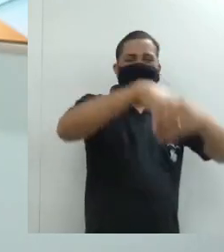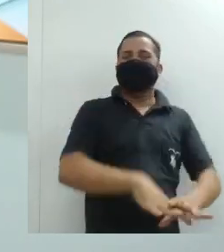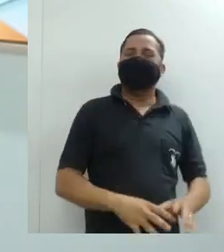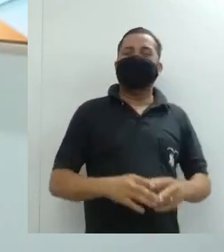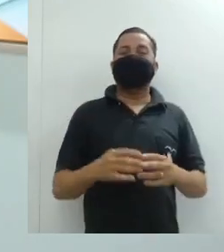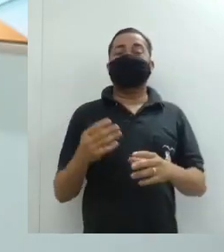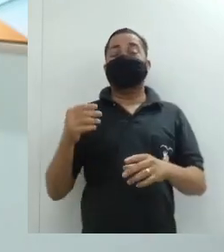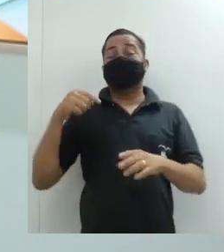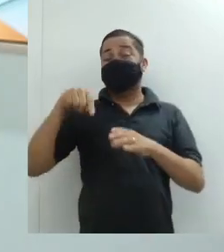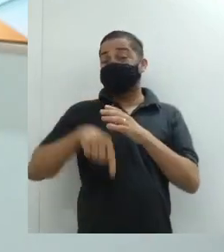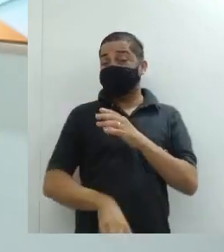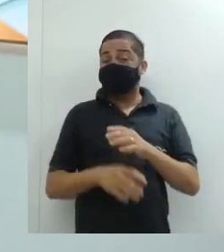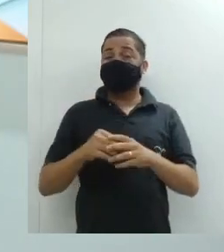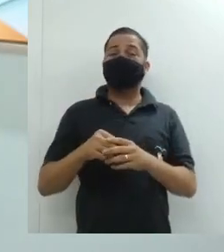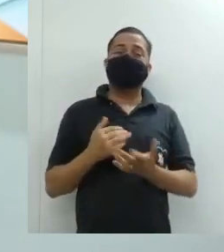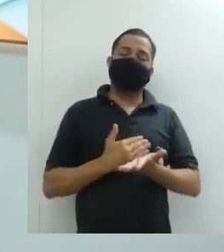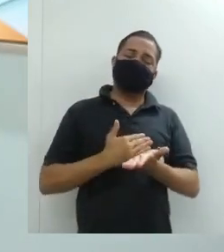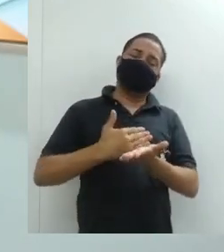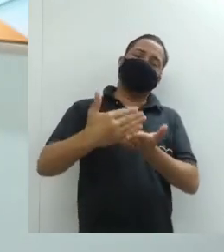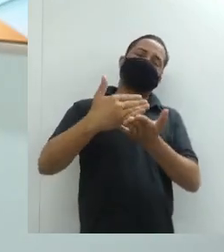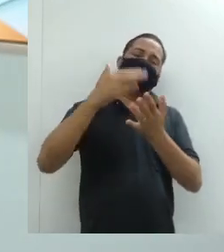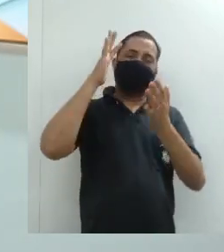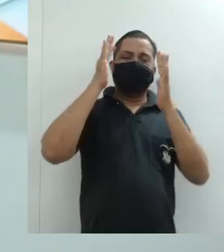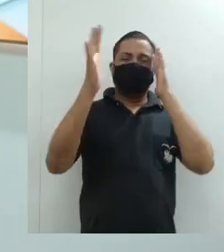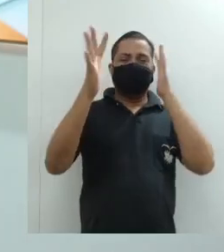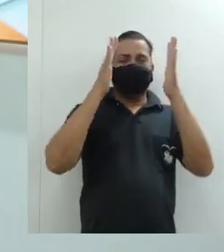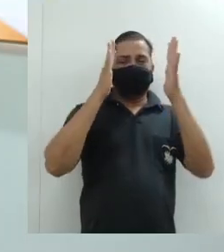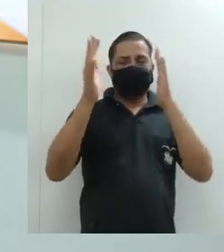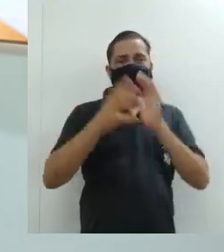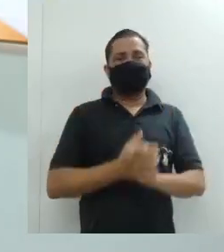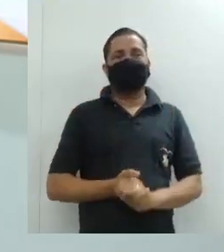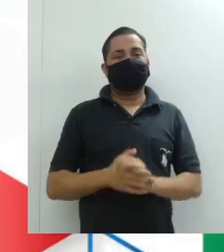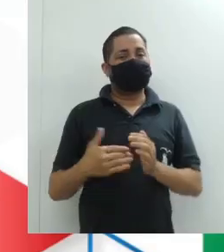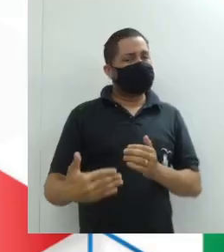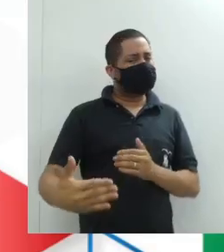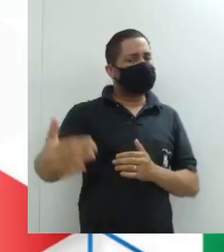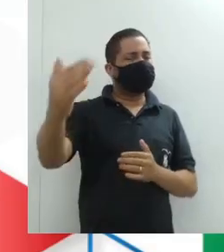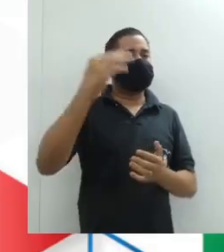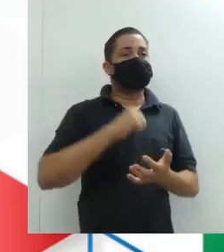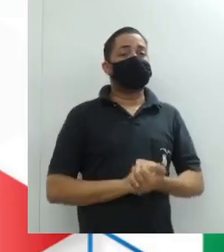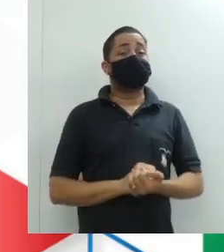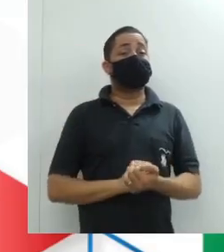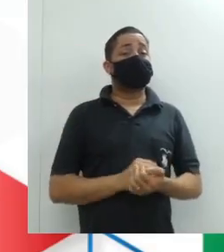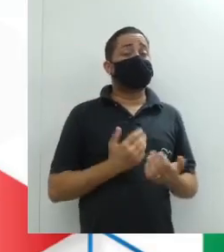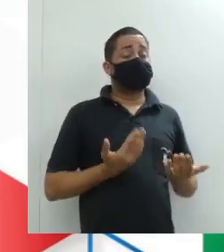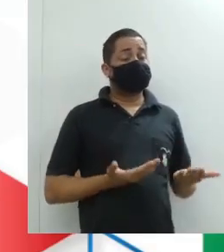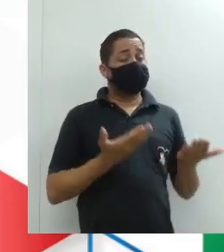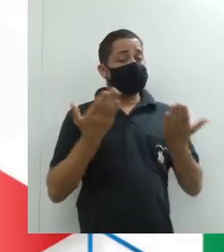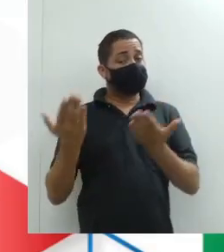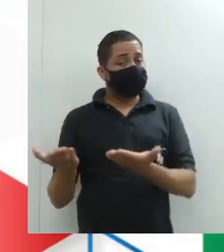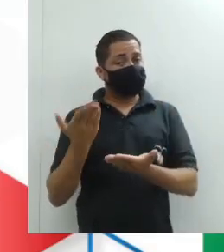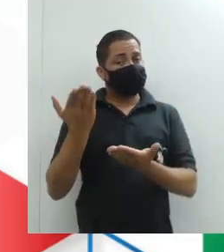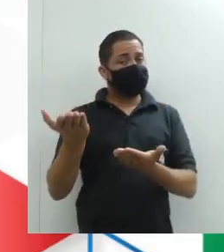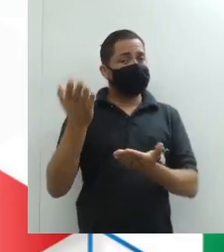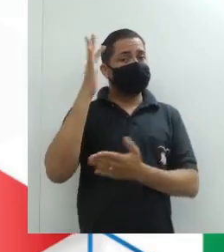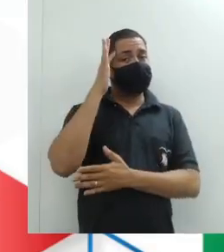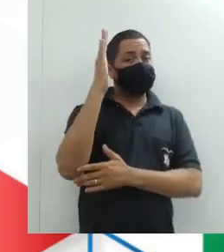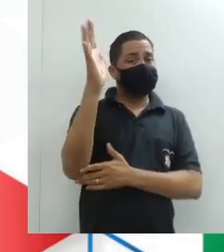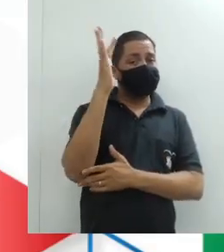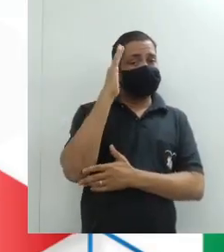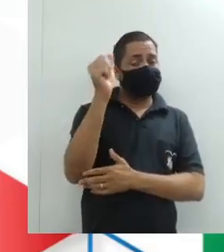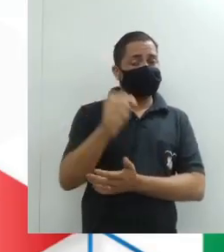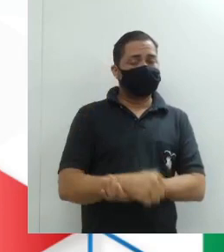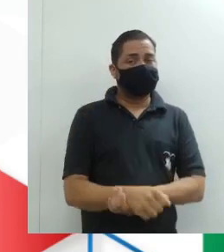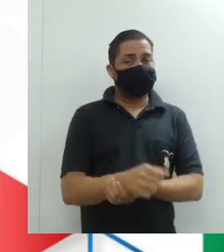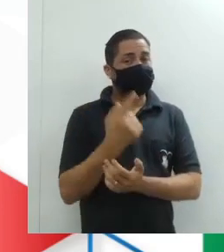da introdução à filosofia. Vamos adiante, trago para vocês uma reflexão,